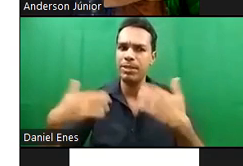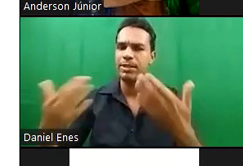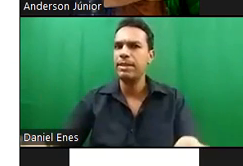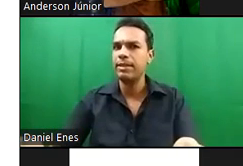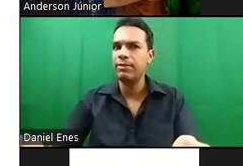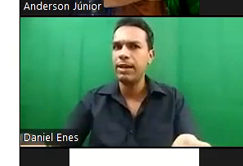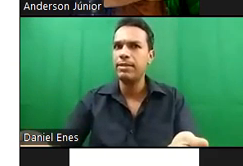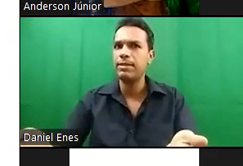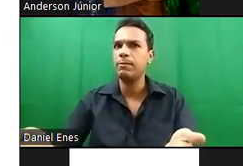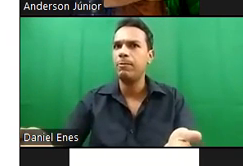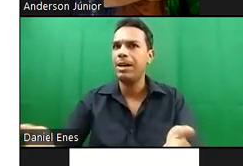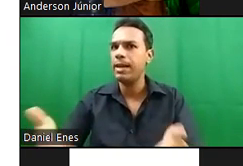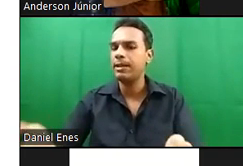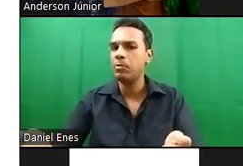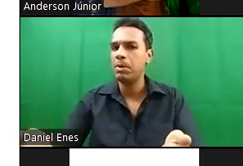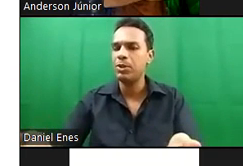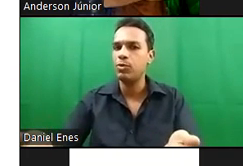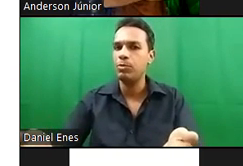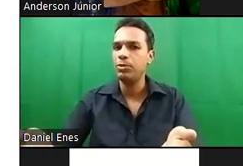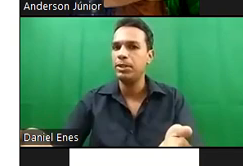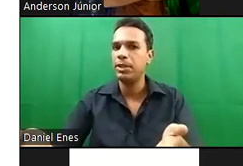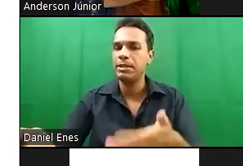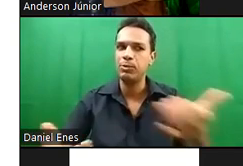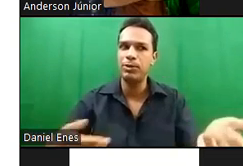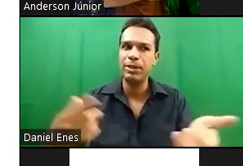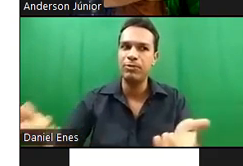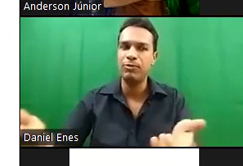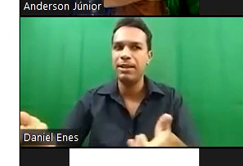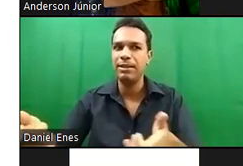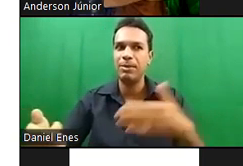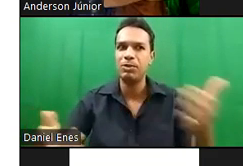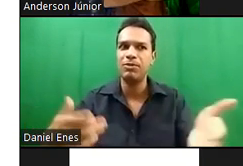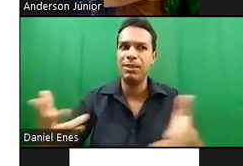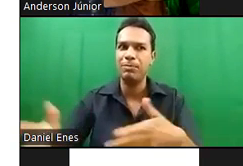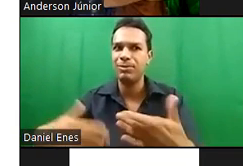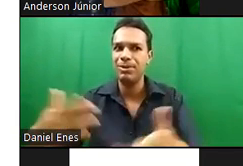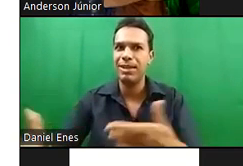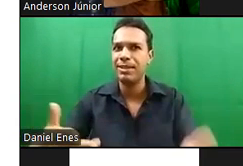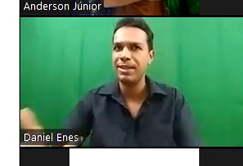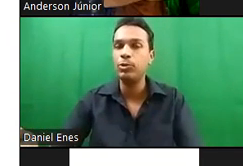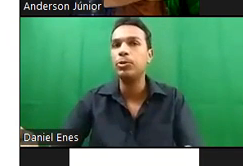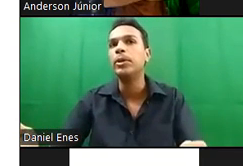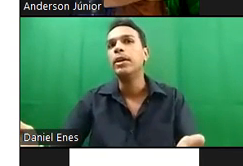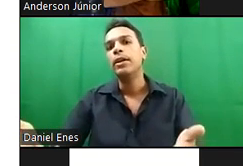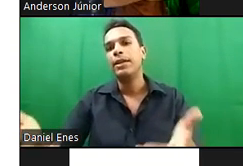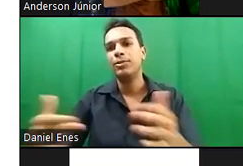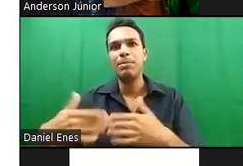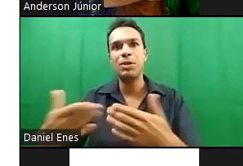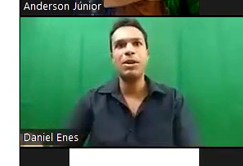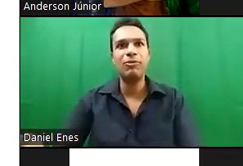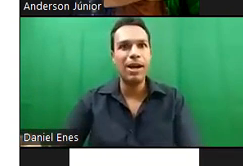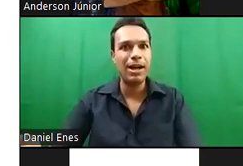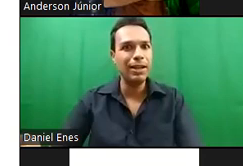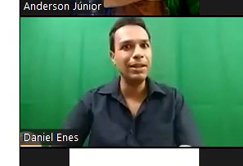língua de sinais, ainda faz dela uma pessoa muda, né? Se o mudo é que não fala, então a pessoa que fala por língua de sinais ainda é mudo. Então, se a